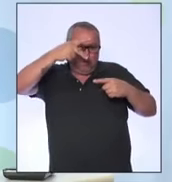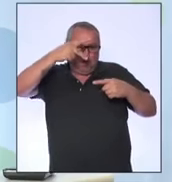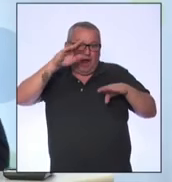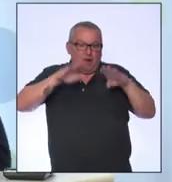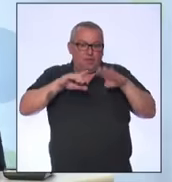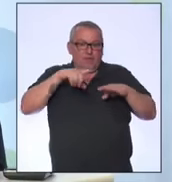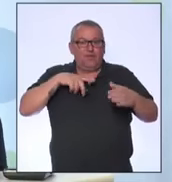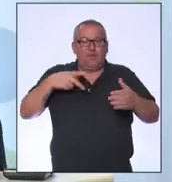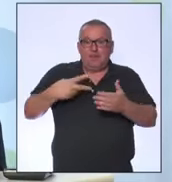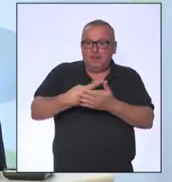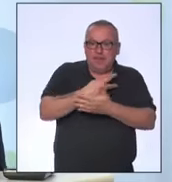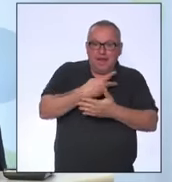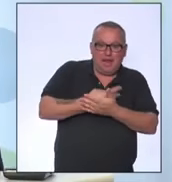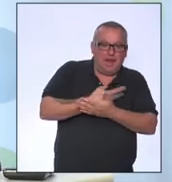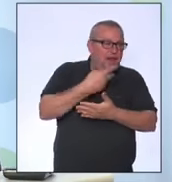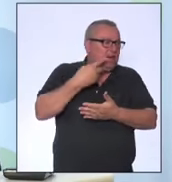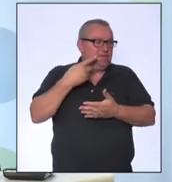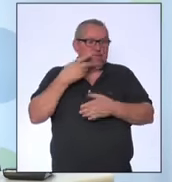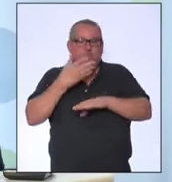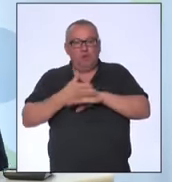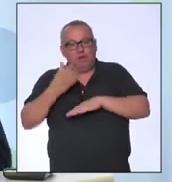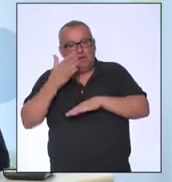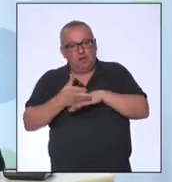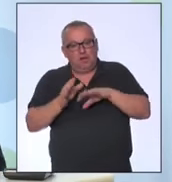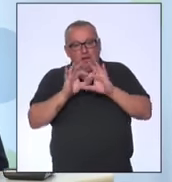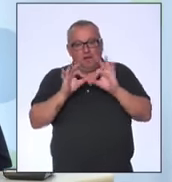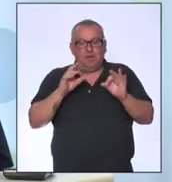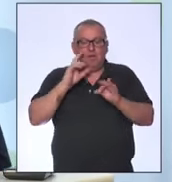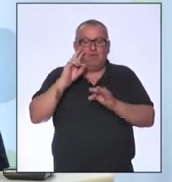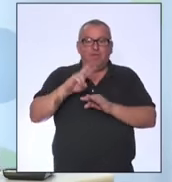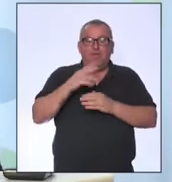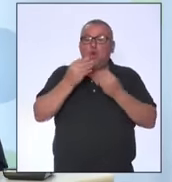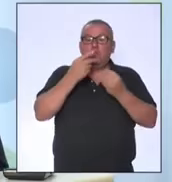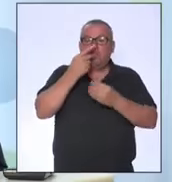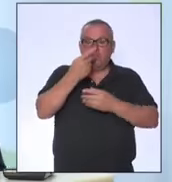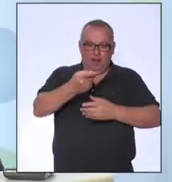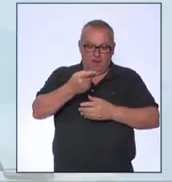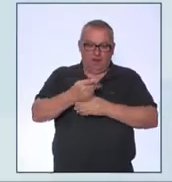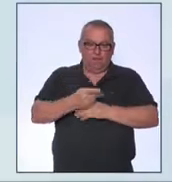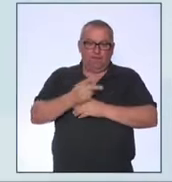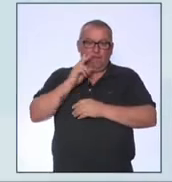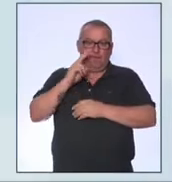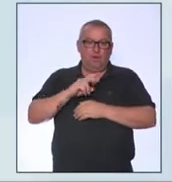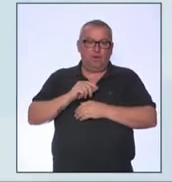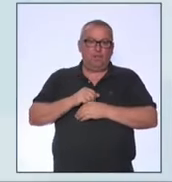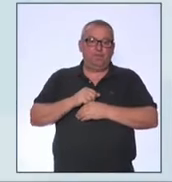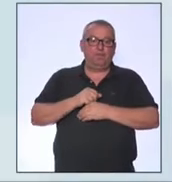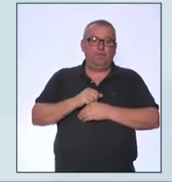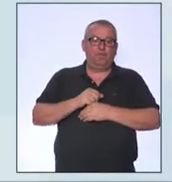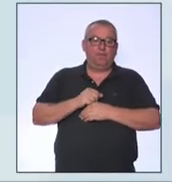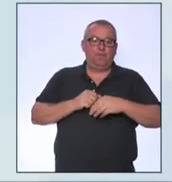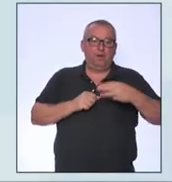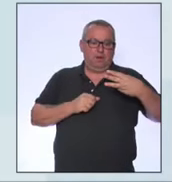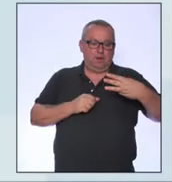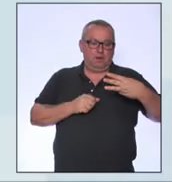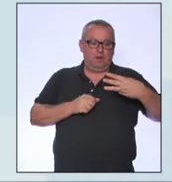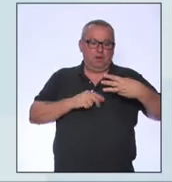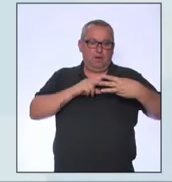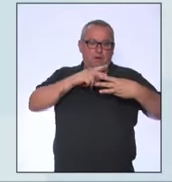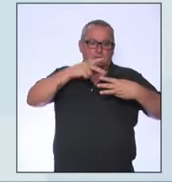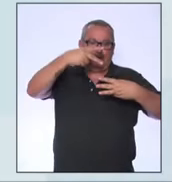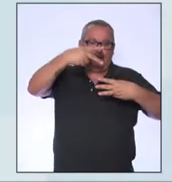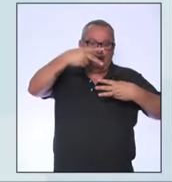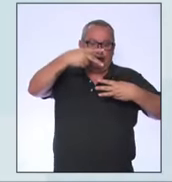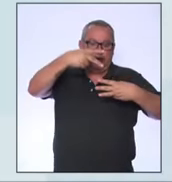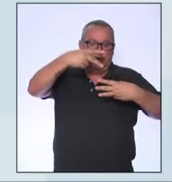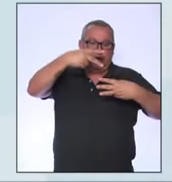pode acabar errando um exercício. E é super simples. Vamos aprender um pouquinho. Observe a primeira ali. Lê-se